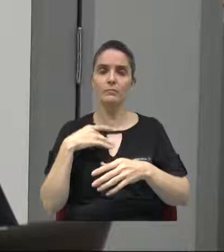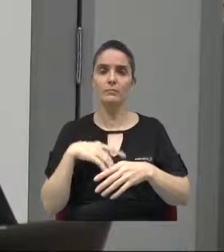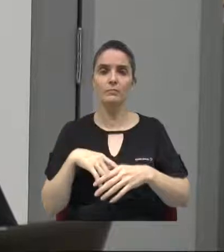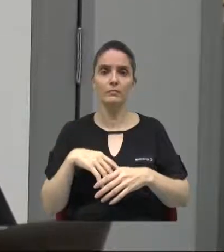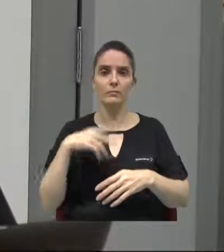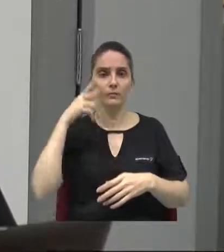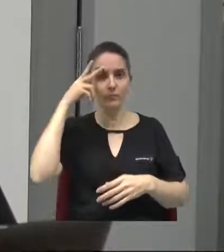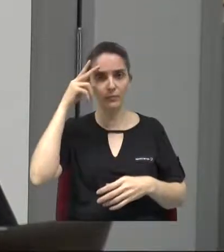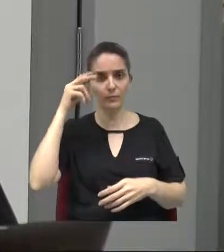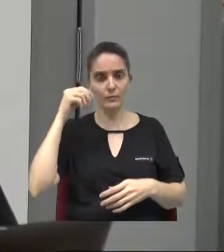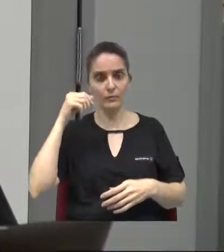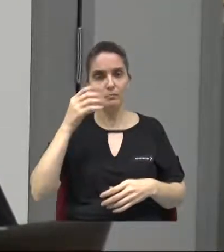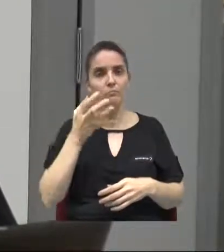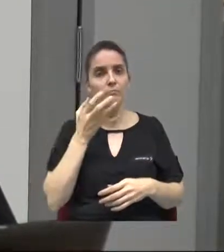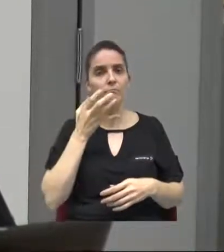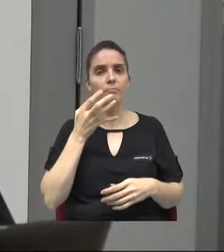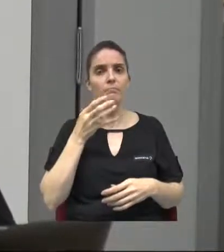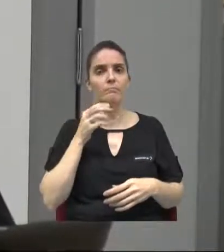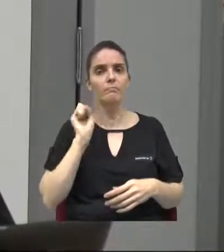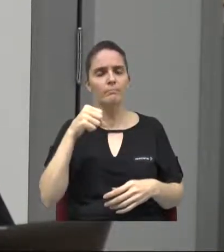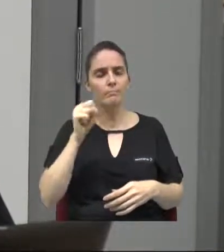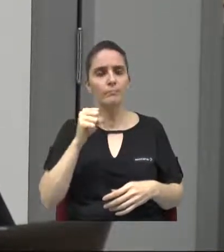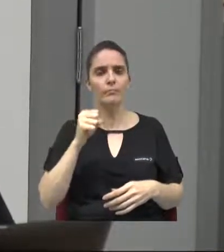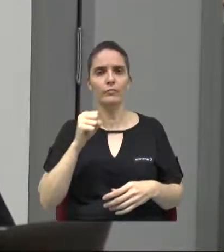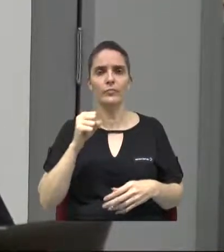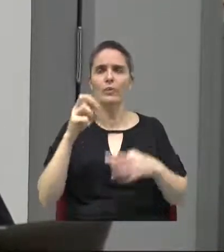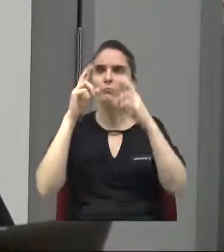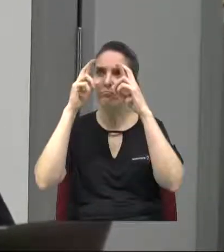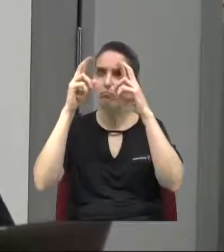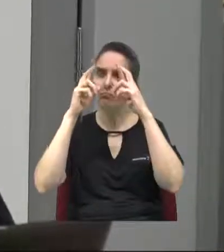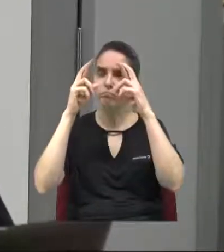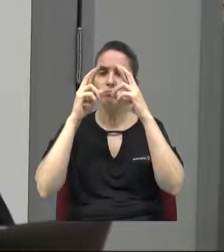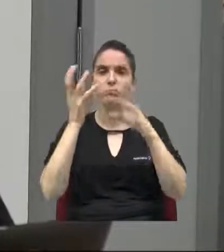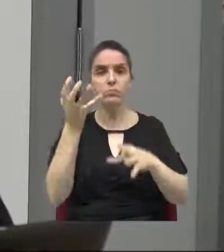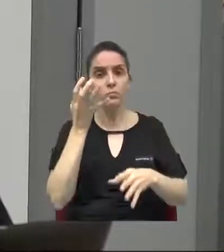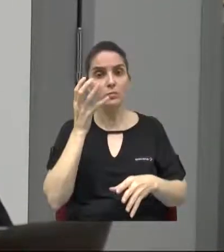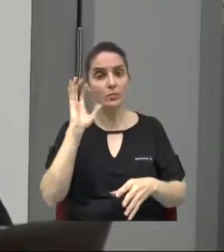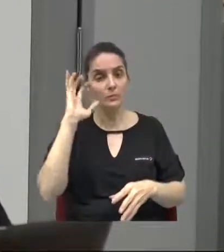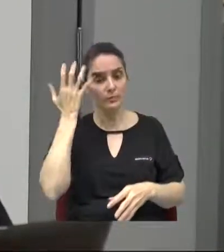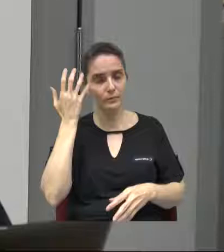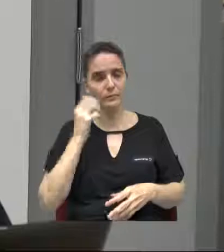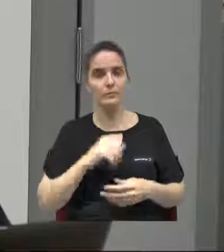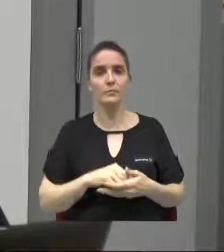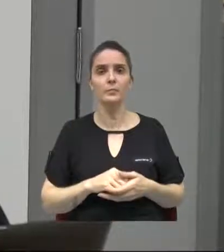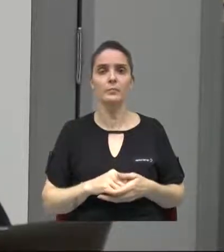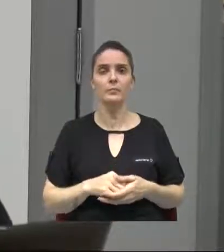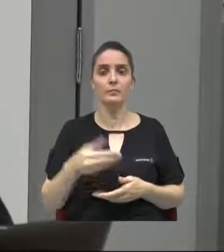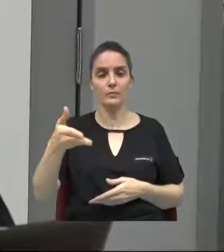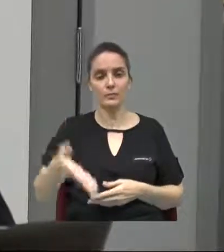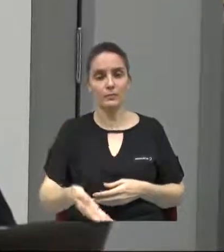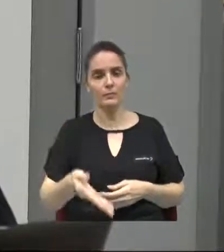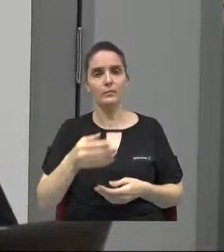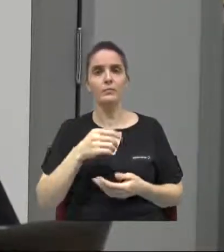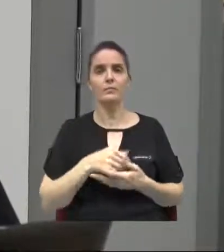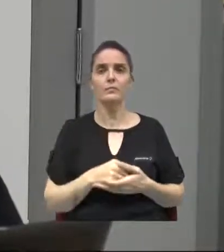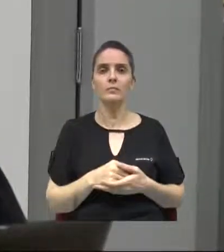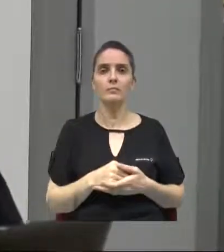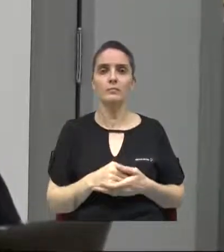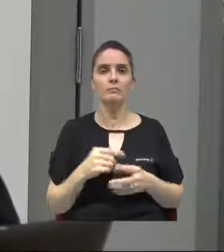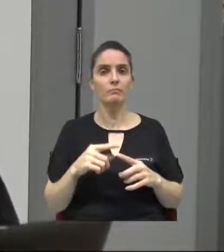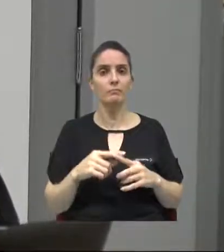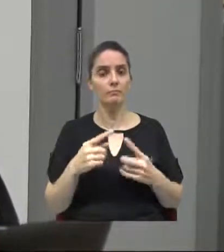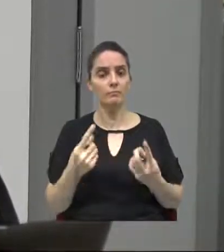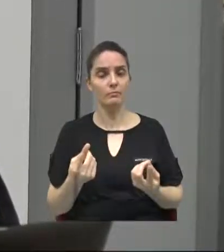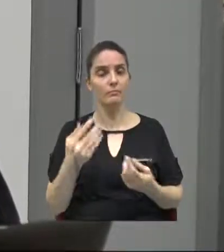é um sonho. Eu gostaria que esse sonho fosse realizado, concretizado, ainda, se possível, nesse nosso mandato, mas nós